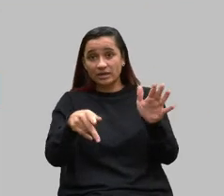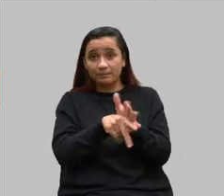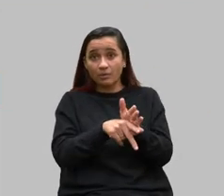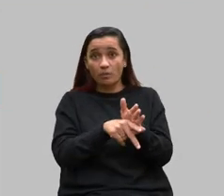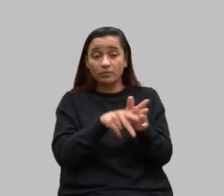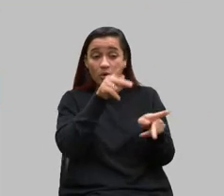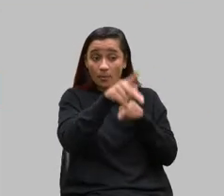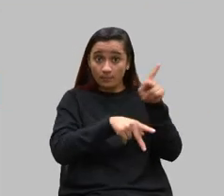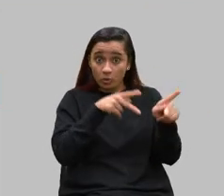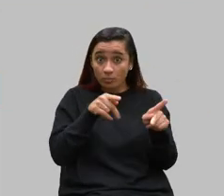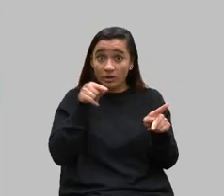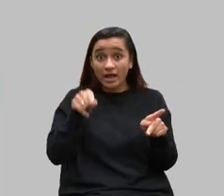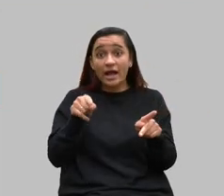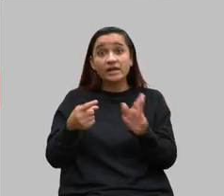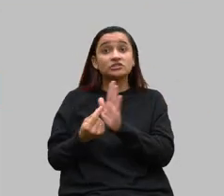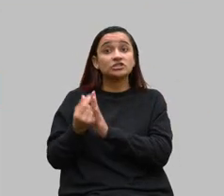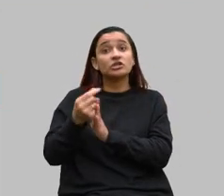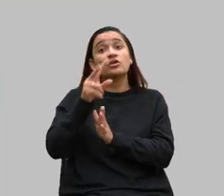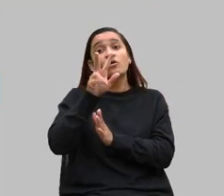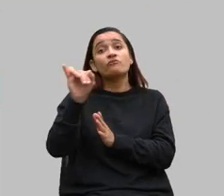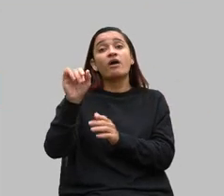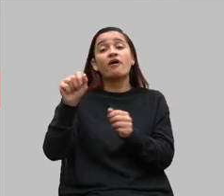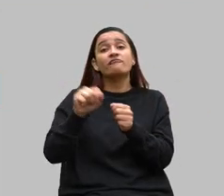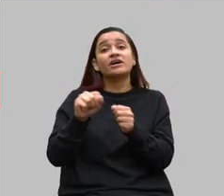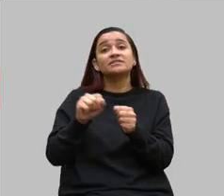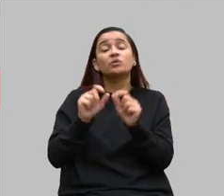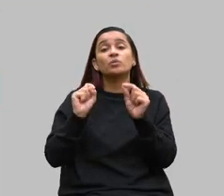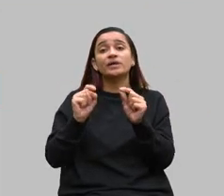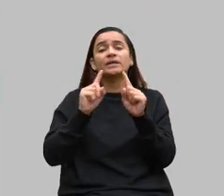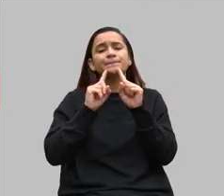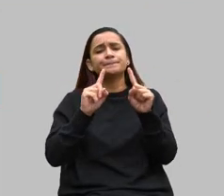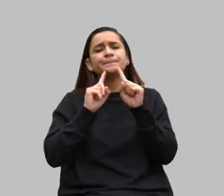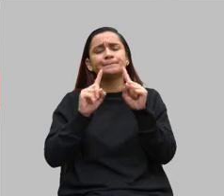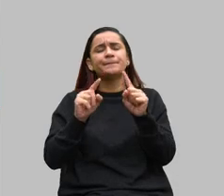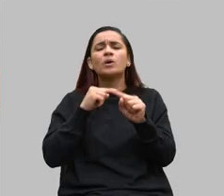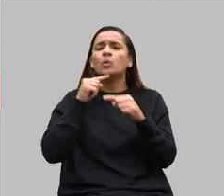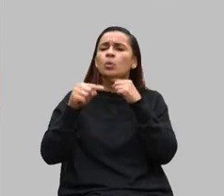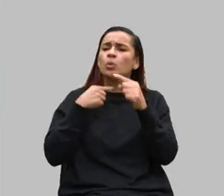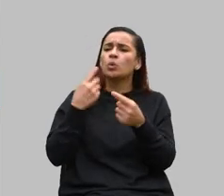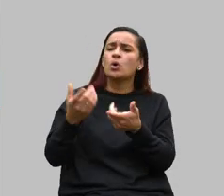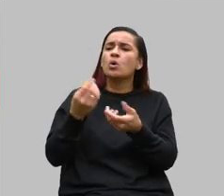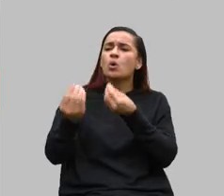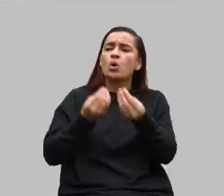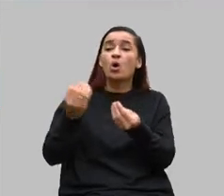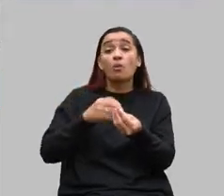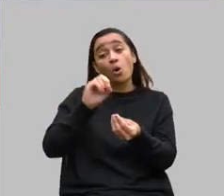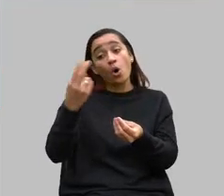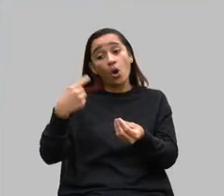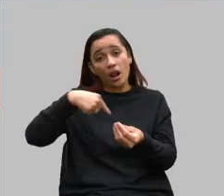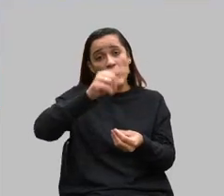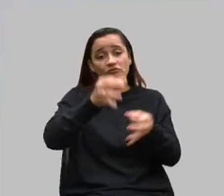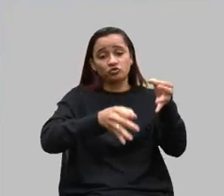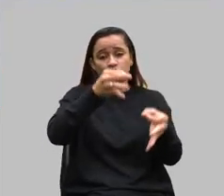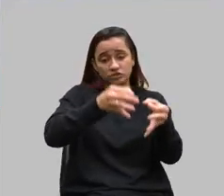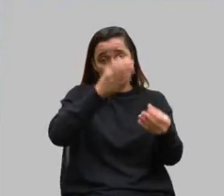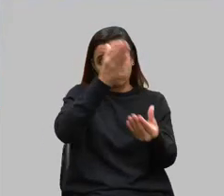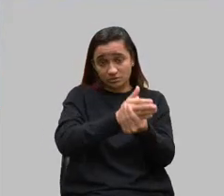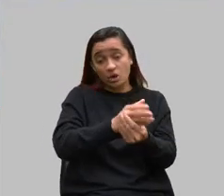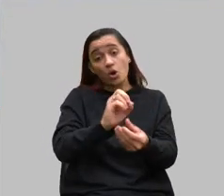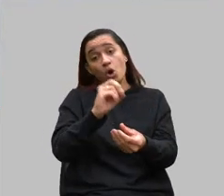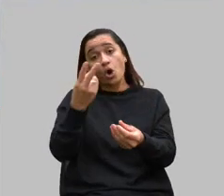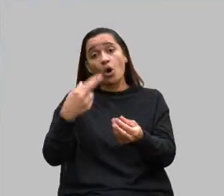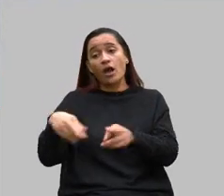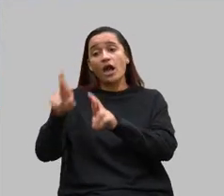pública que sejam feito né questionamentos um por meio de ação judicial pertinente ou uma entação ao